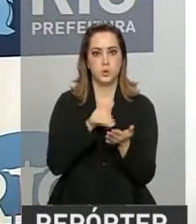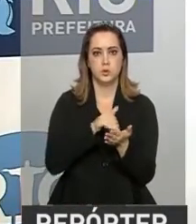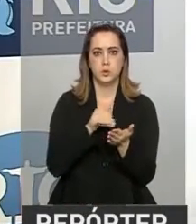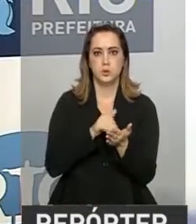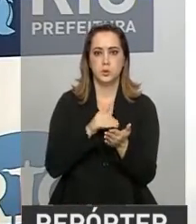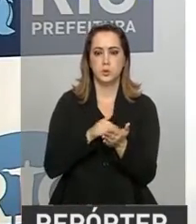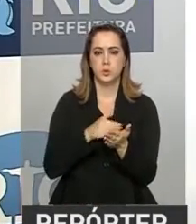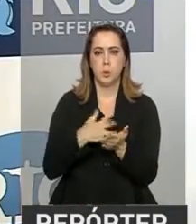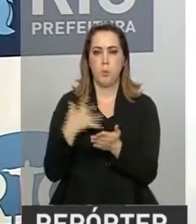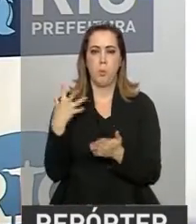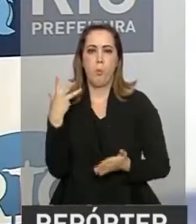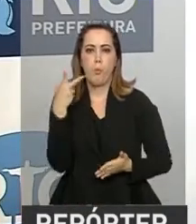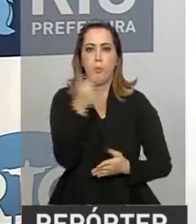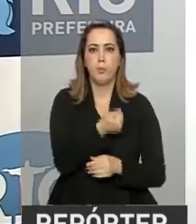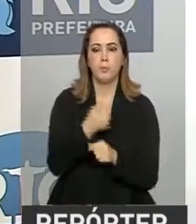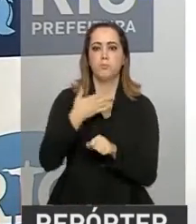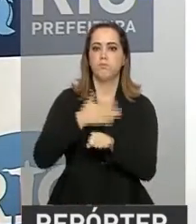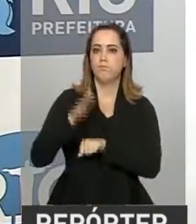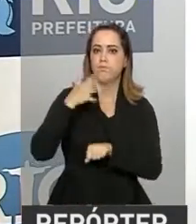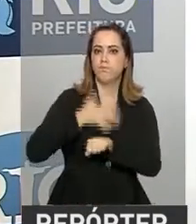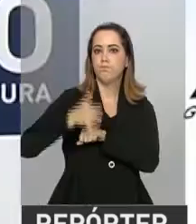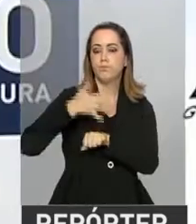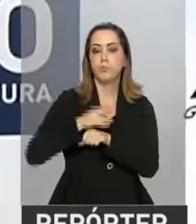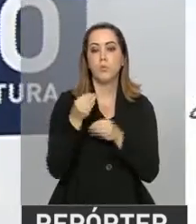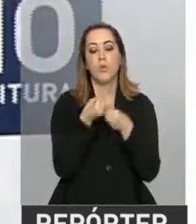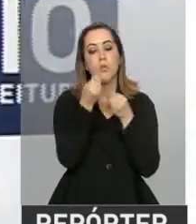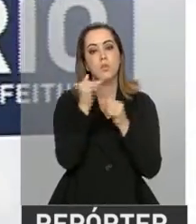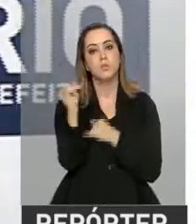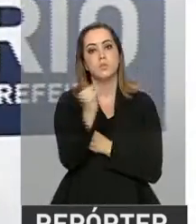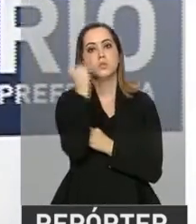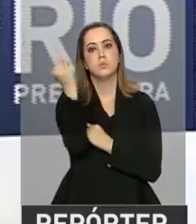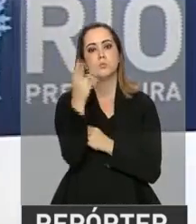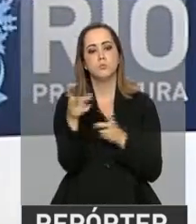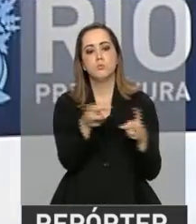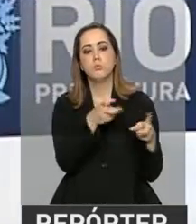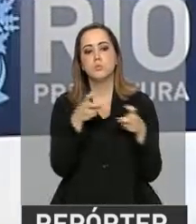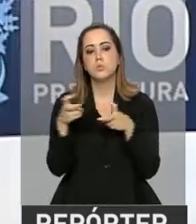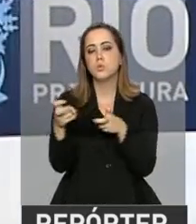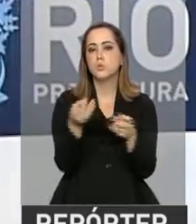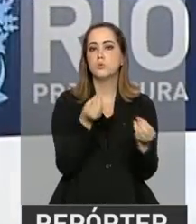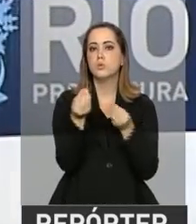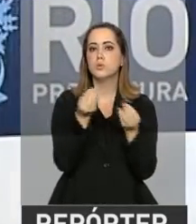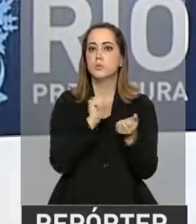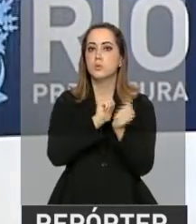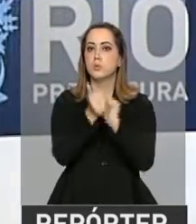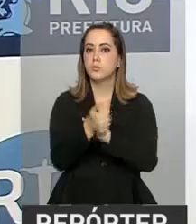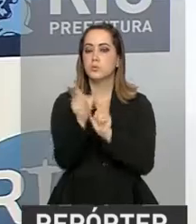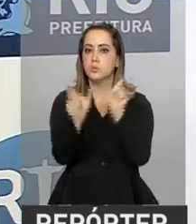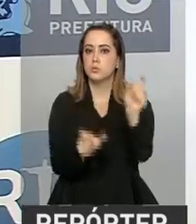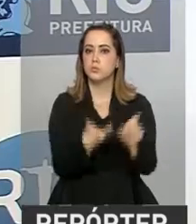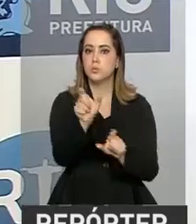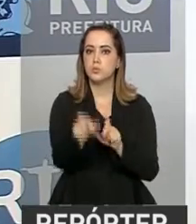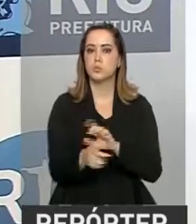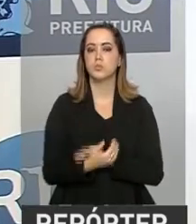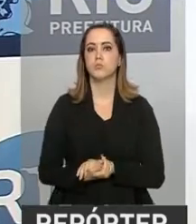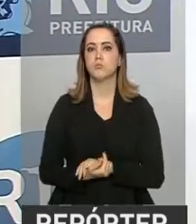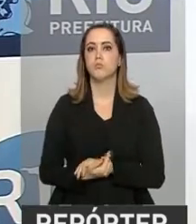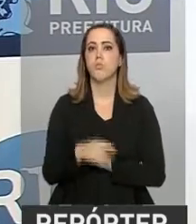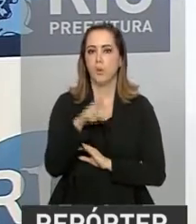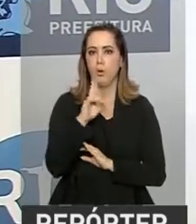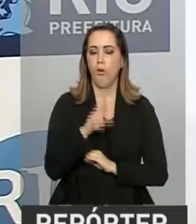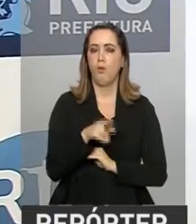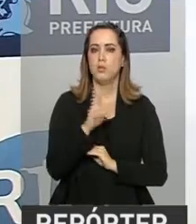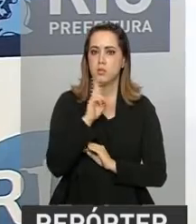do Ministério do Esporte destaca a importância de se notar a melhora no nível dos esportes nacionais. Os resultados melhoraram